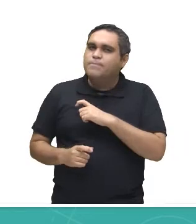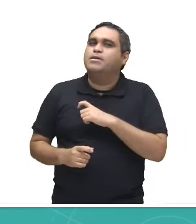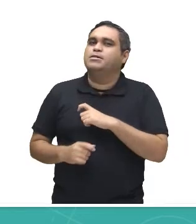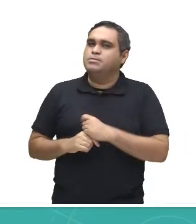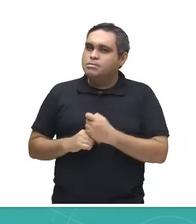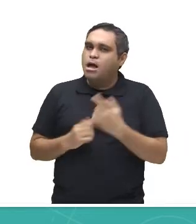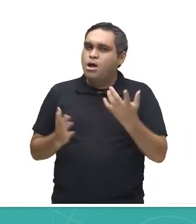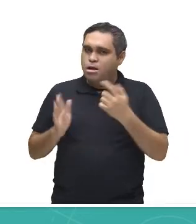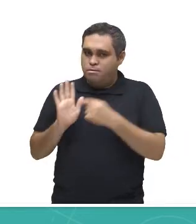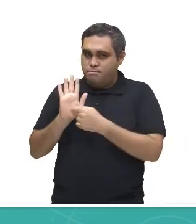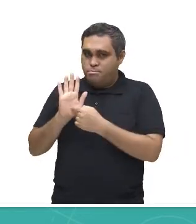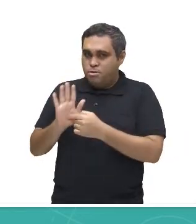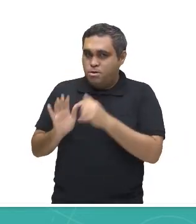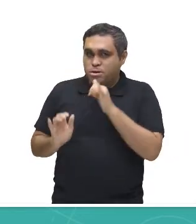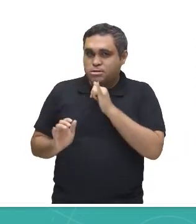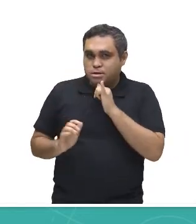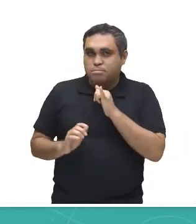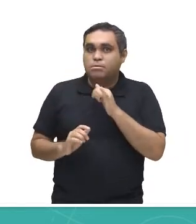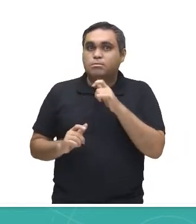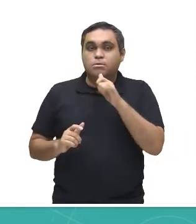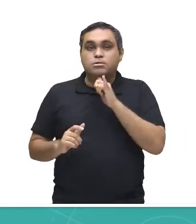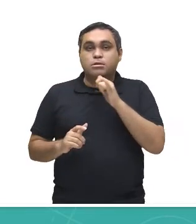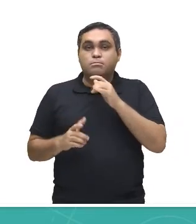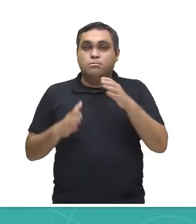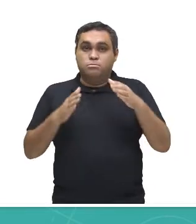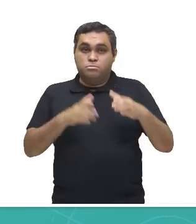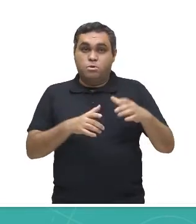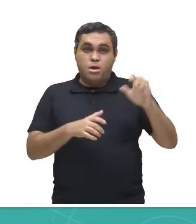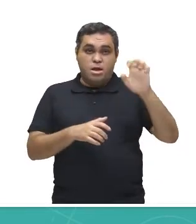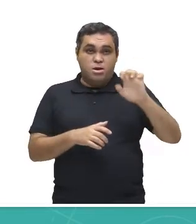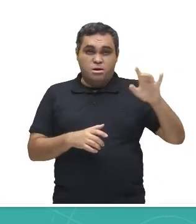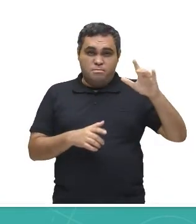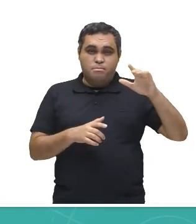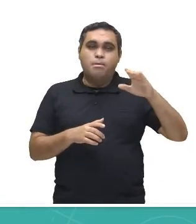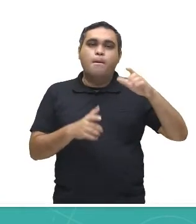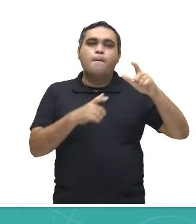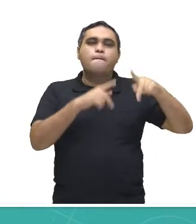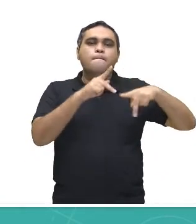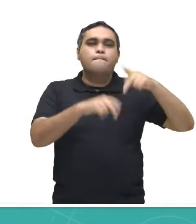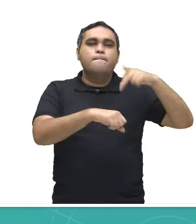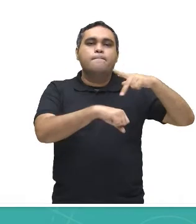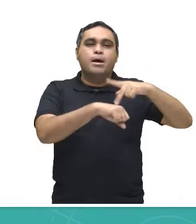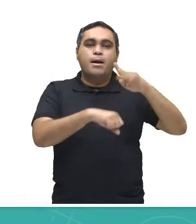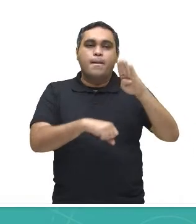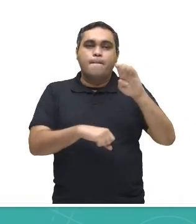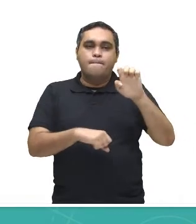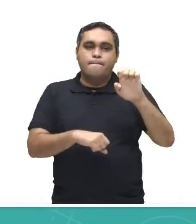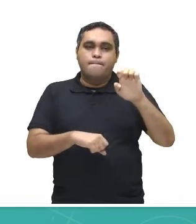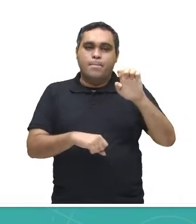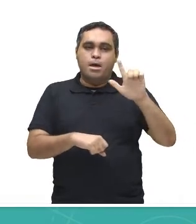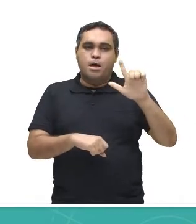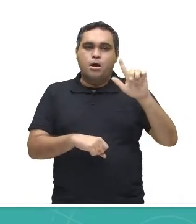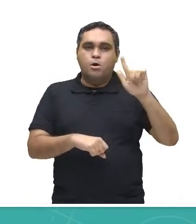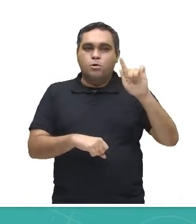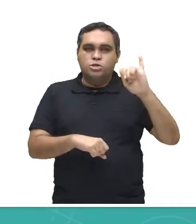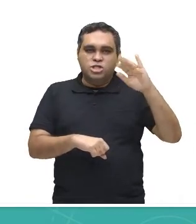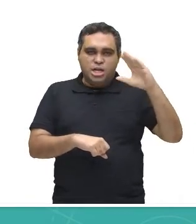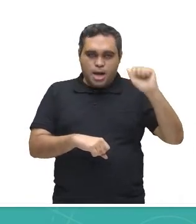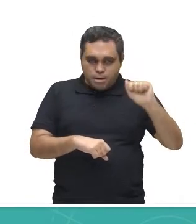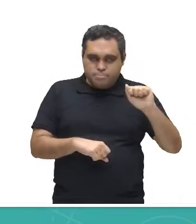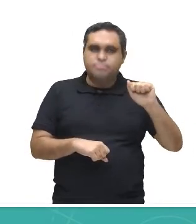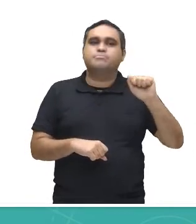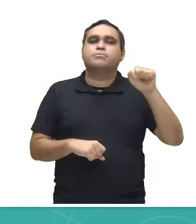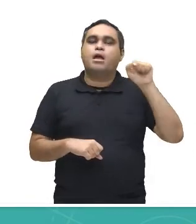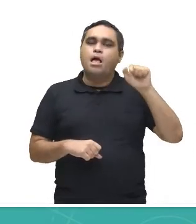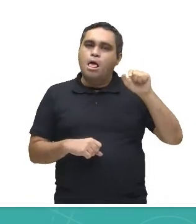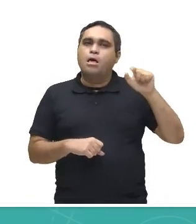do exemplo dos belgas na Bacia do Congo. Vamos lá? Então, em 1884, primeiro usando a força